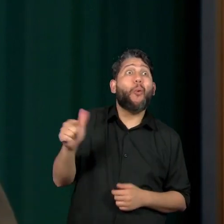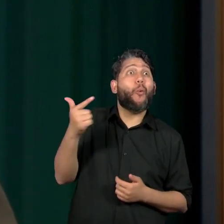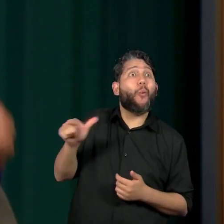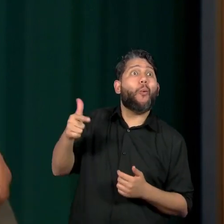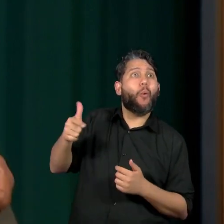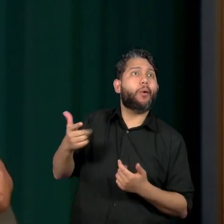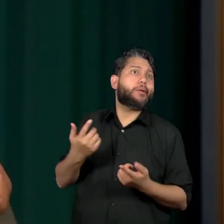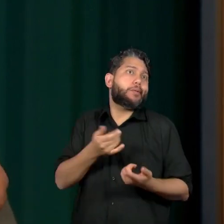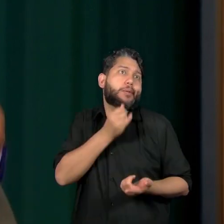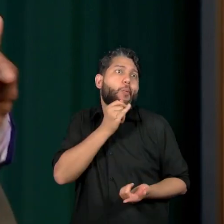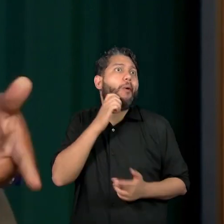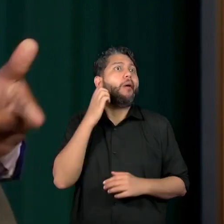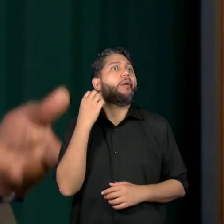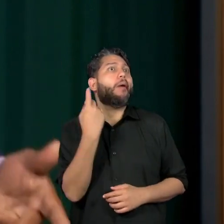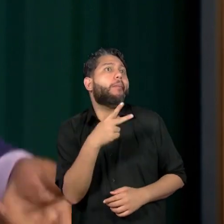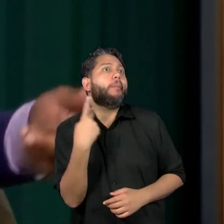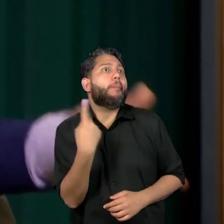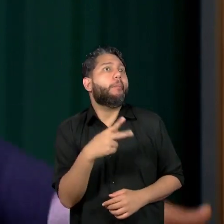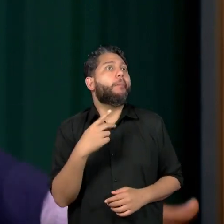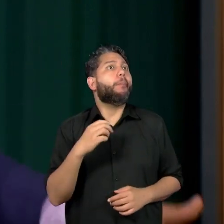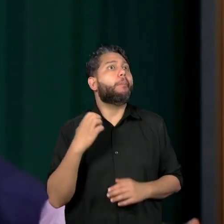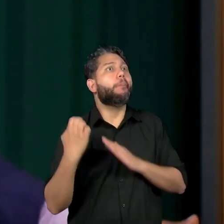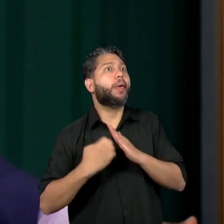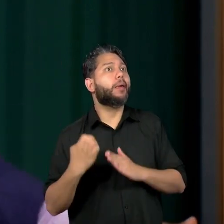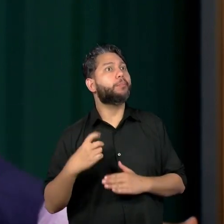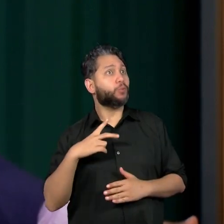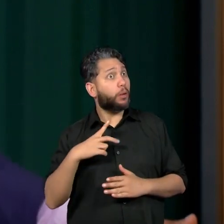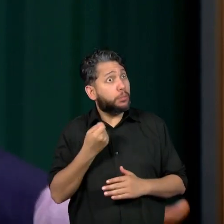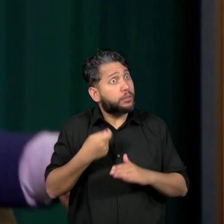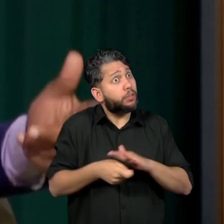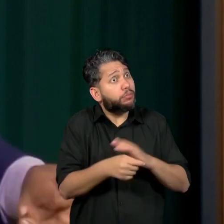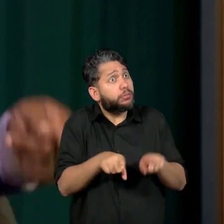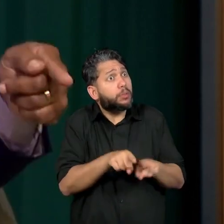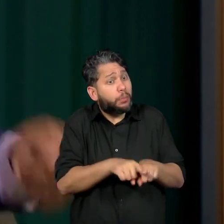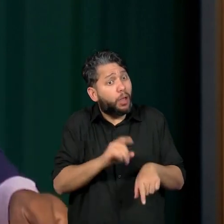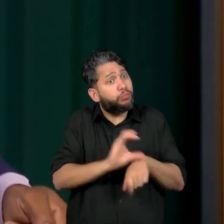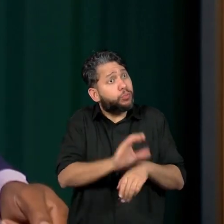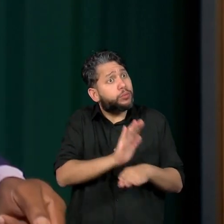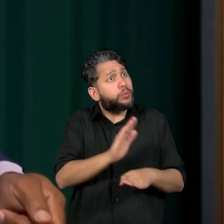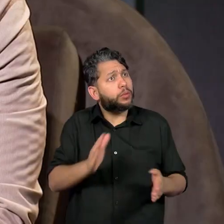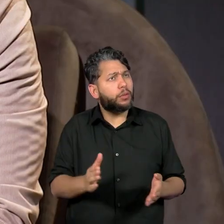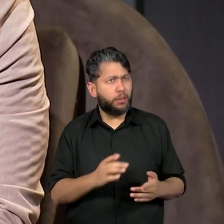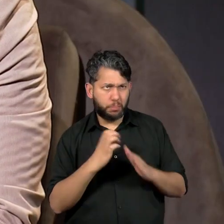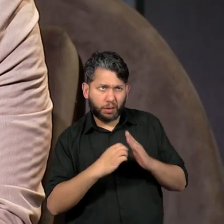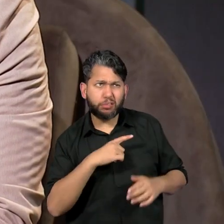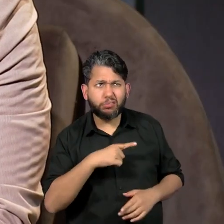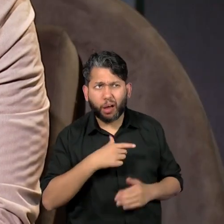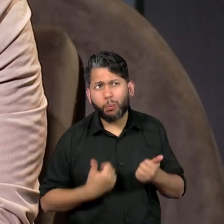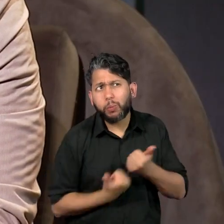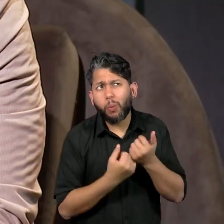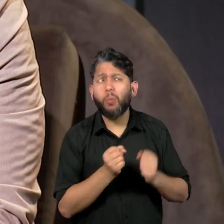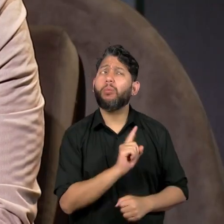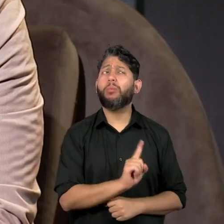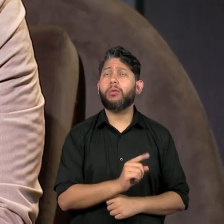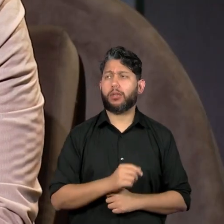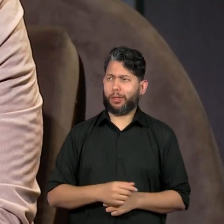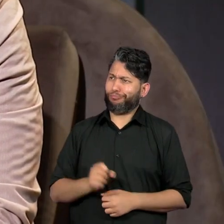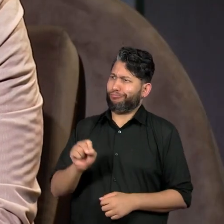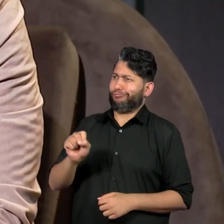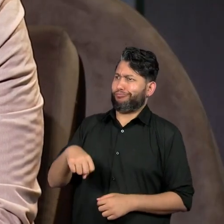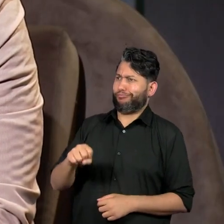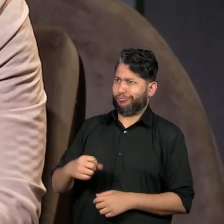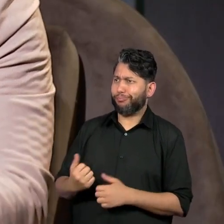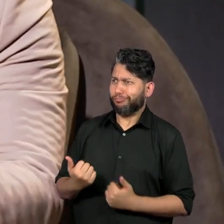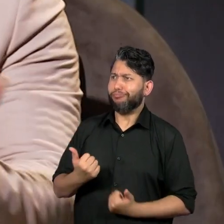a empresa tem que investir pesado nessa agenda. E as empresas estão investindo? Sim, as empresas sim têm investido. No caso do SAS, a